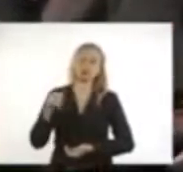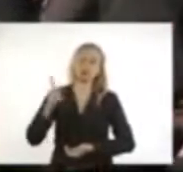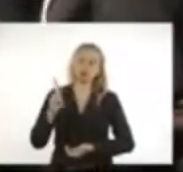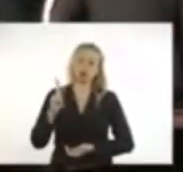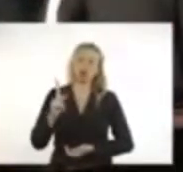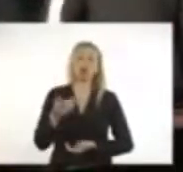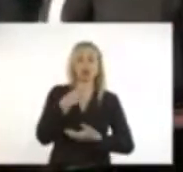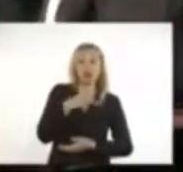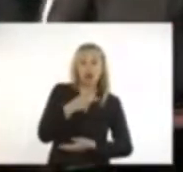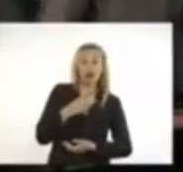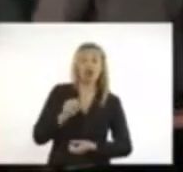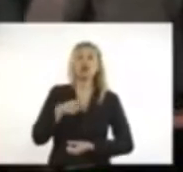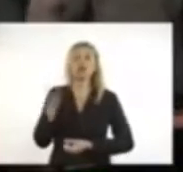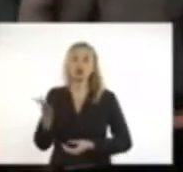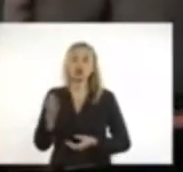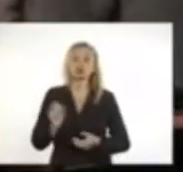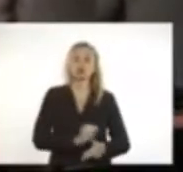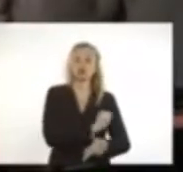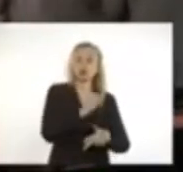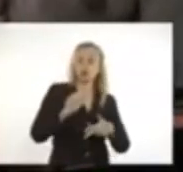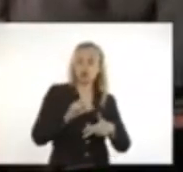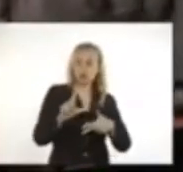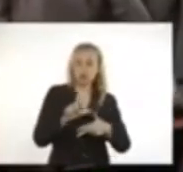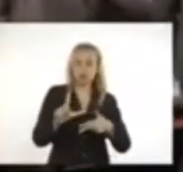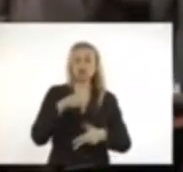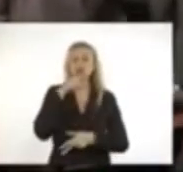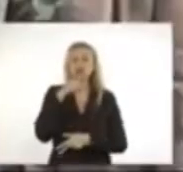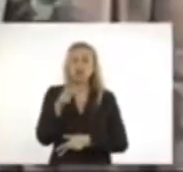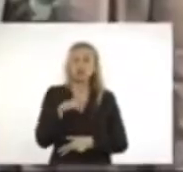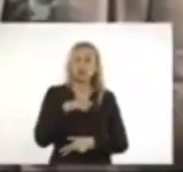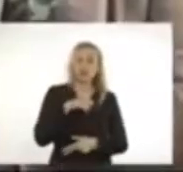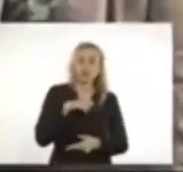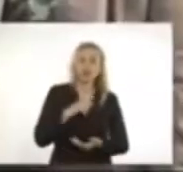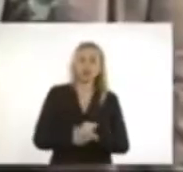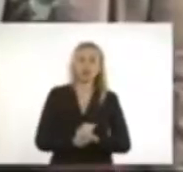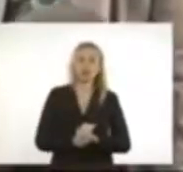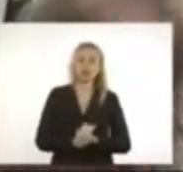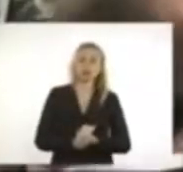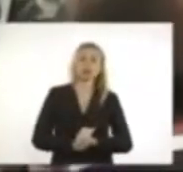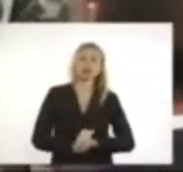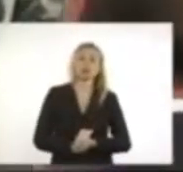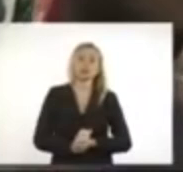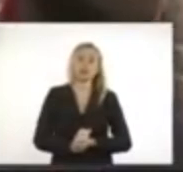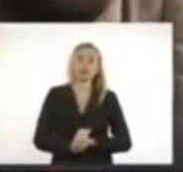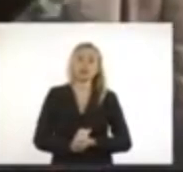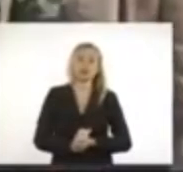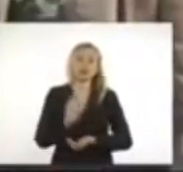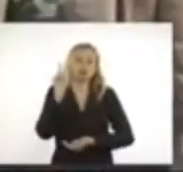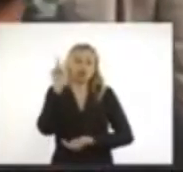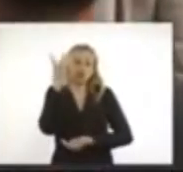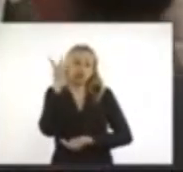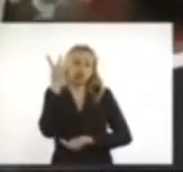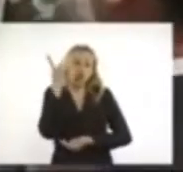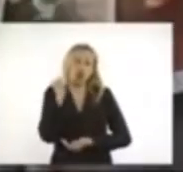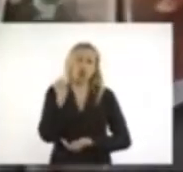Legislativo suscita uma dúvida de tamanha envergadura dessa, que se nós avaliássemos o histórico do